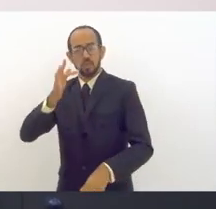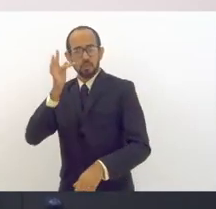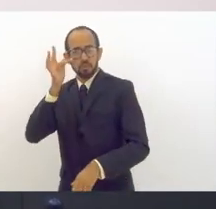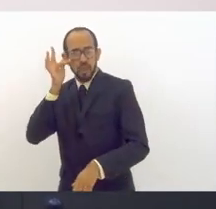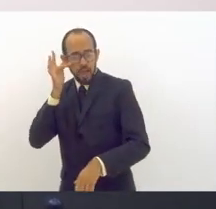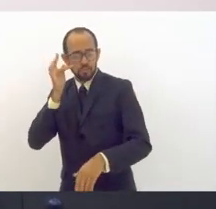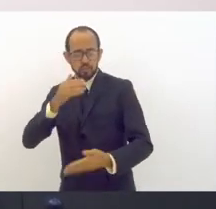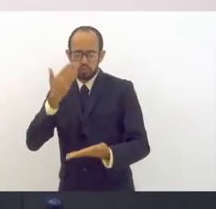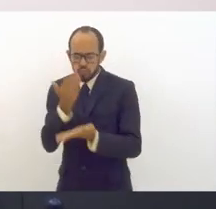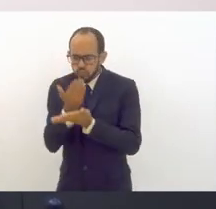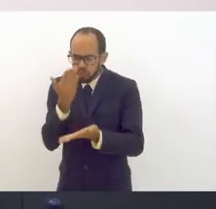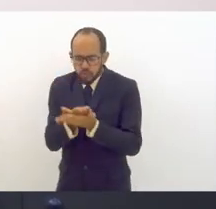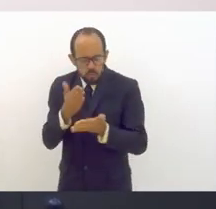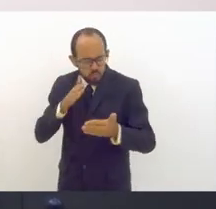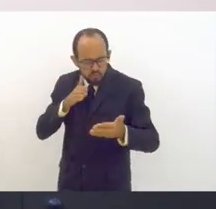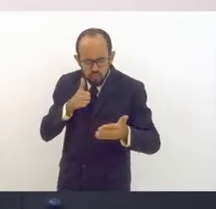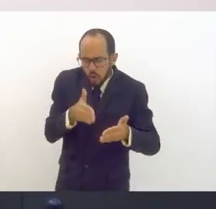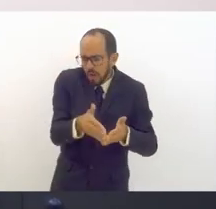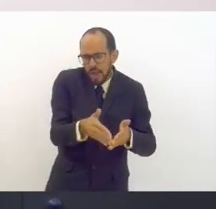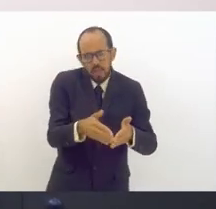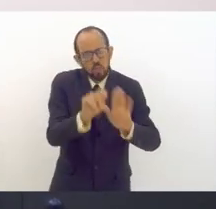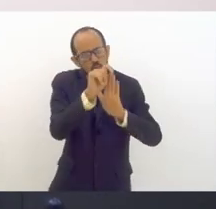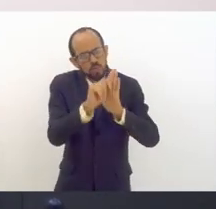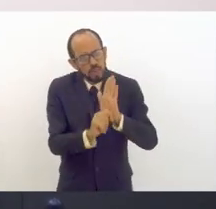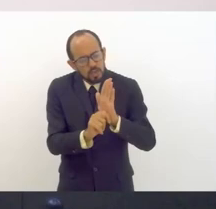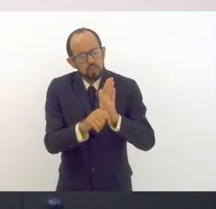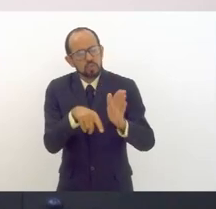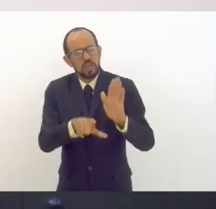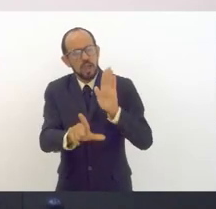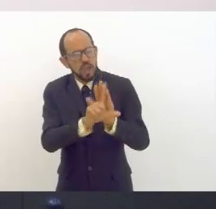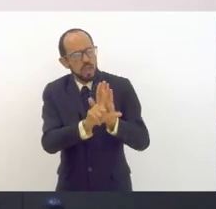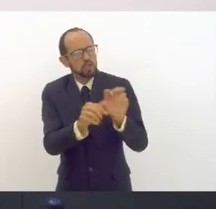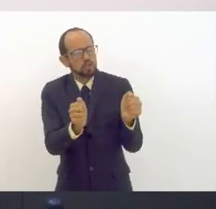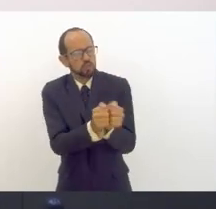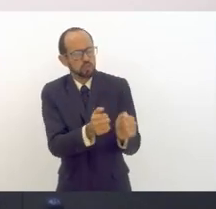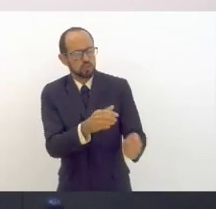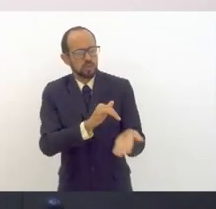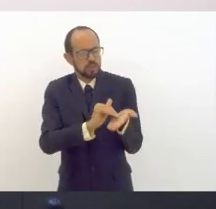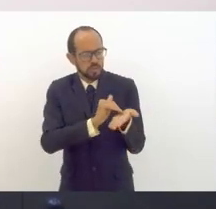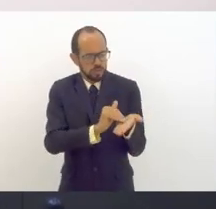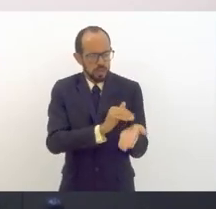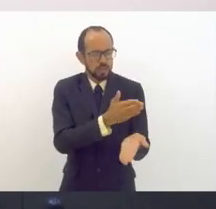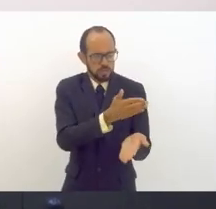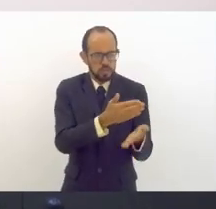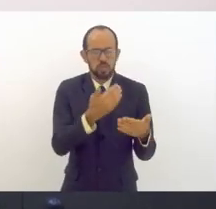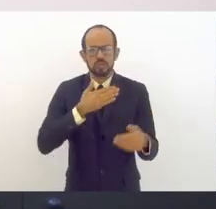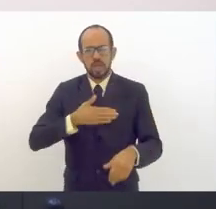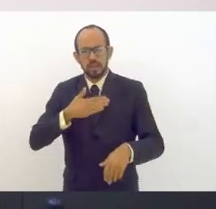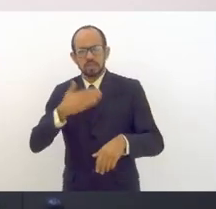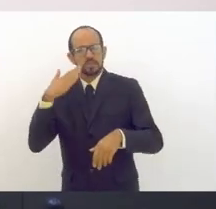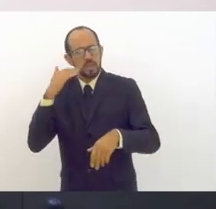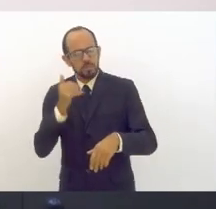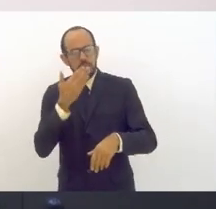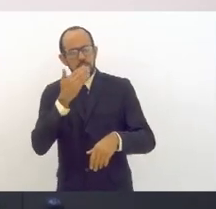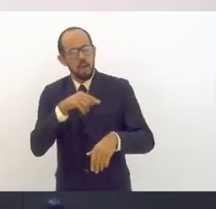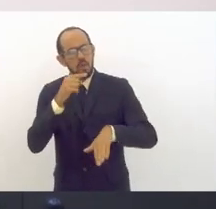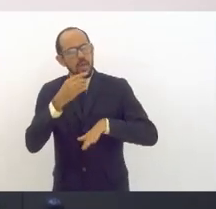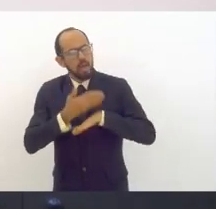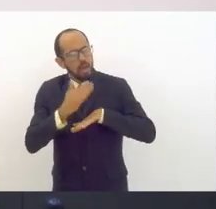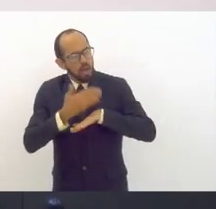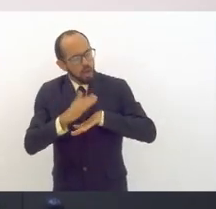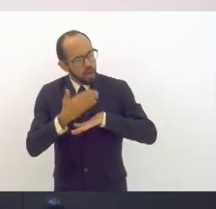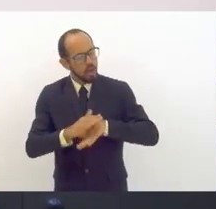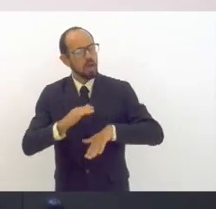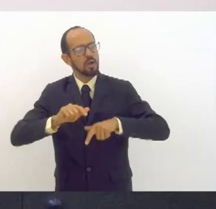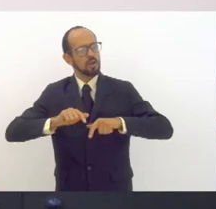debruçamos sobre o texto da lei com a Secretaria de Estado de Educação. Há quantas anda, né, o planejamento, o que fazer, como fazer, quando